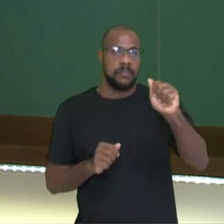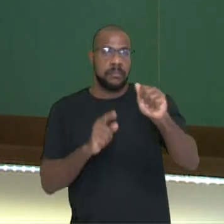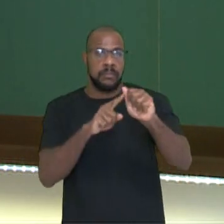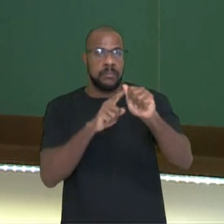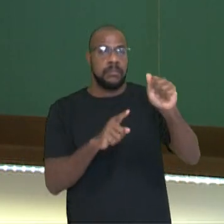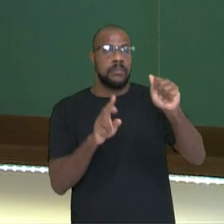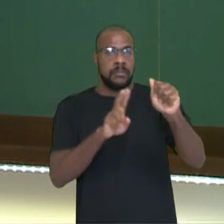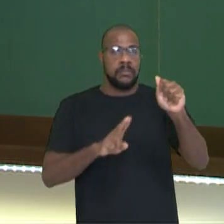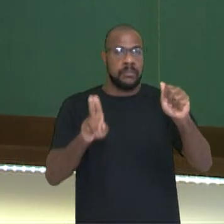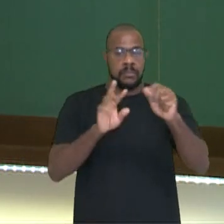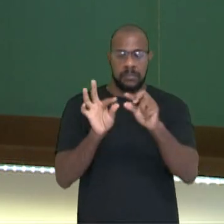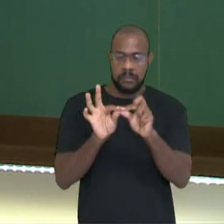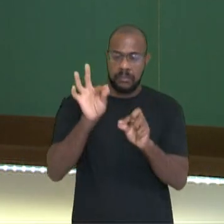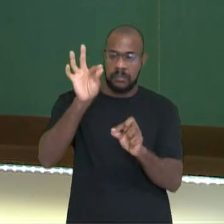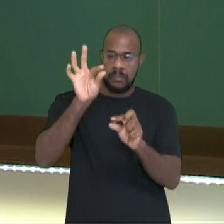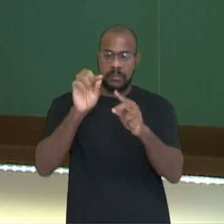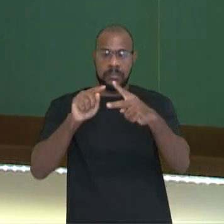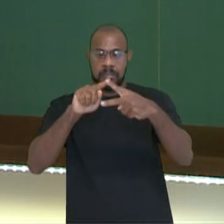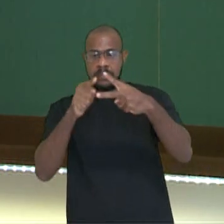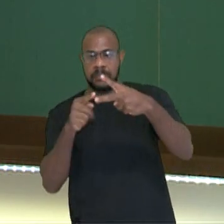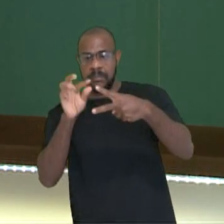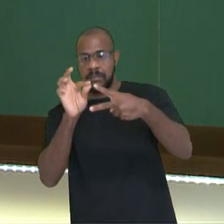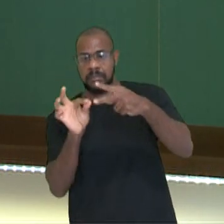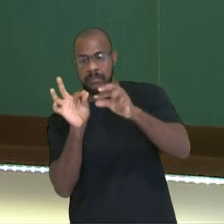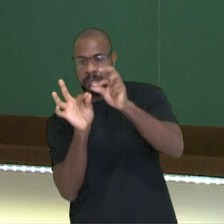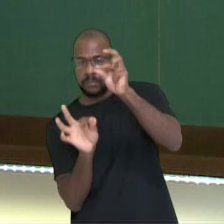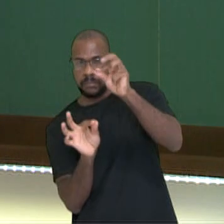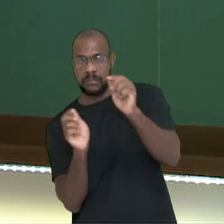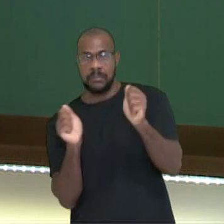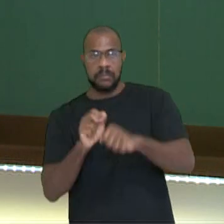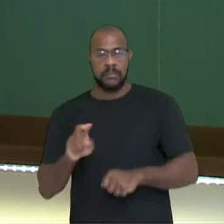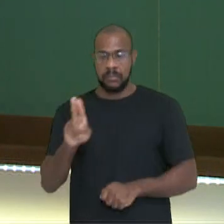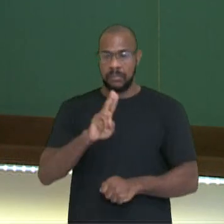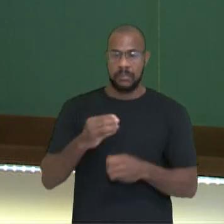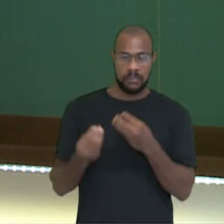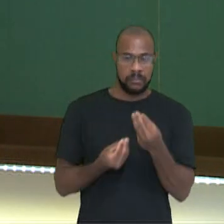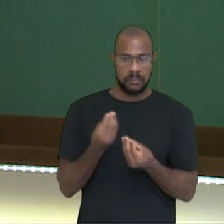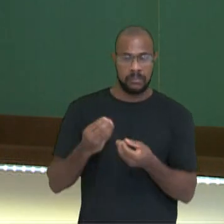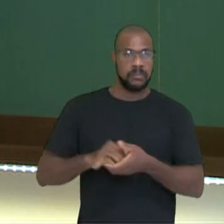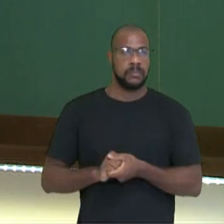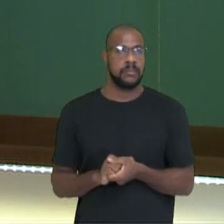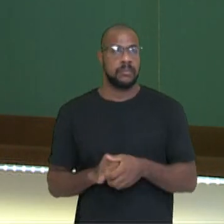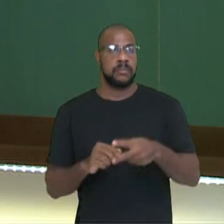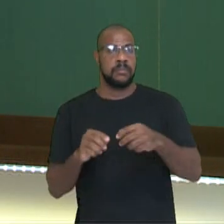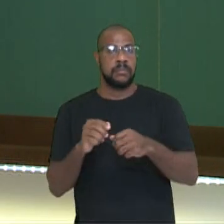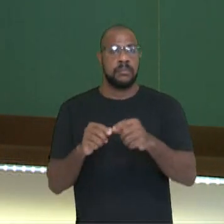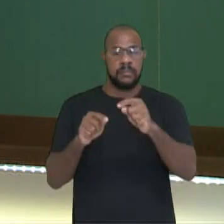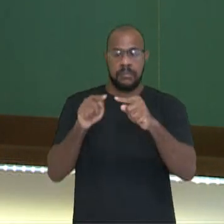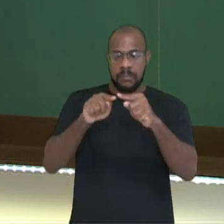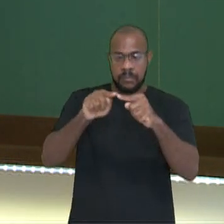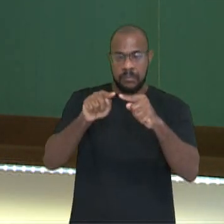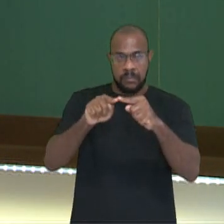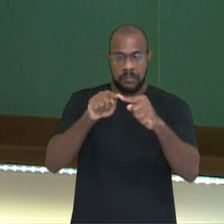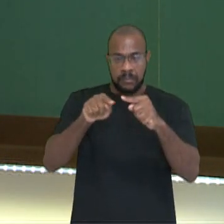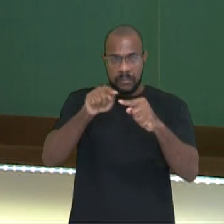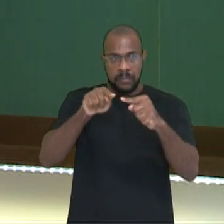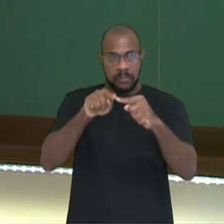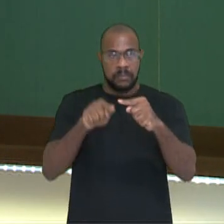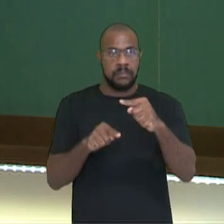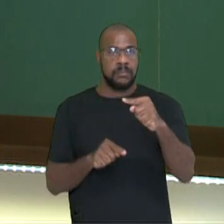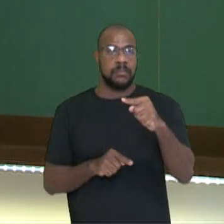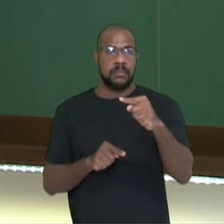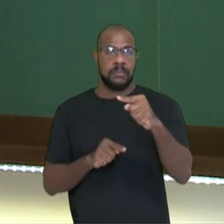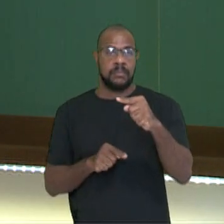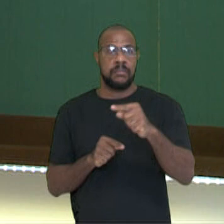o comprimento desse arco, tá? Então, de forma genérica, um ângulo central é o quê? É obtido pela divisão do